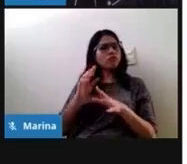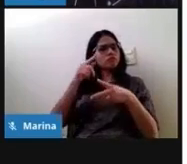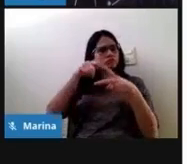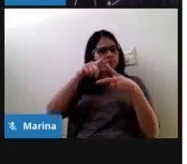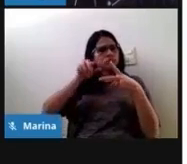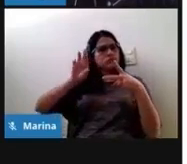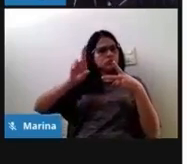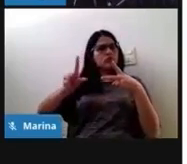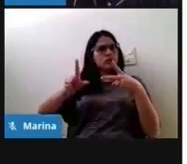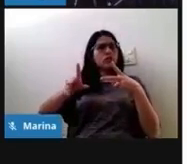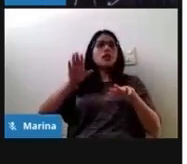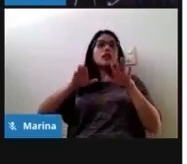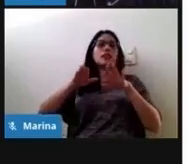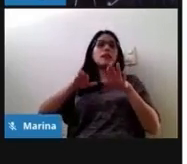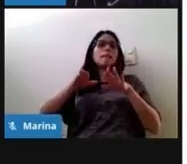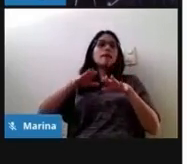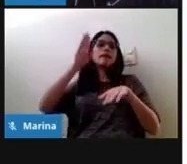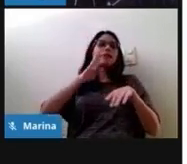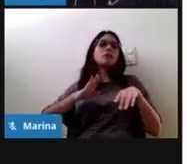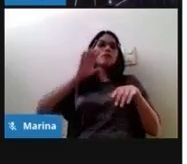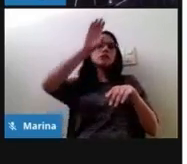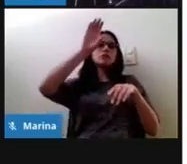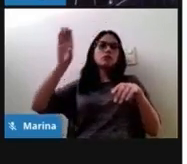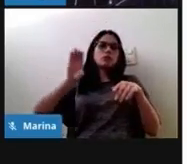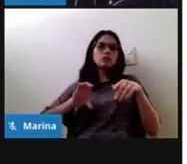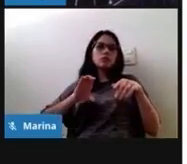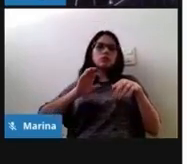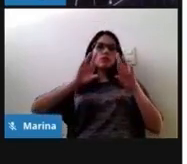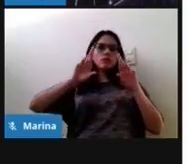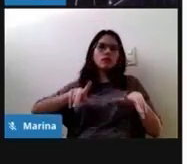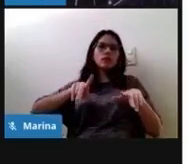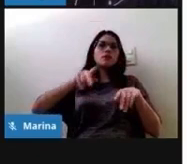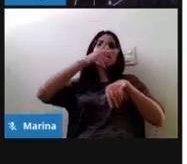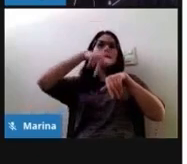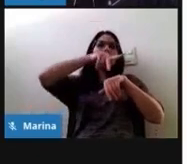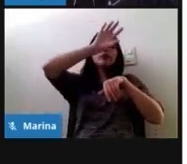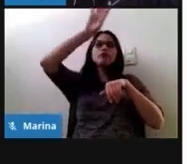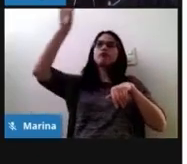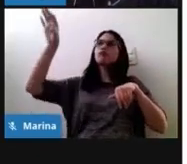diferentes, né, em cada parte, em cada região do mundo, né, de acordo